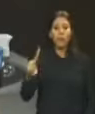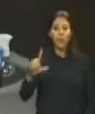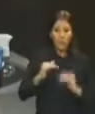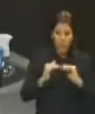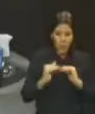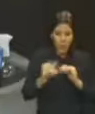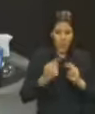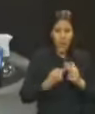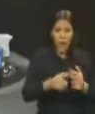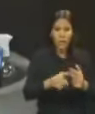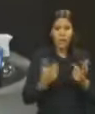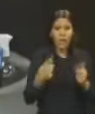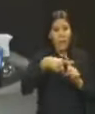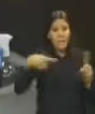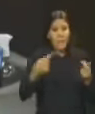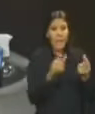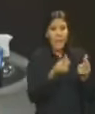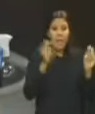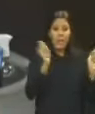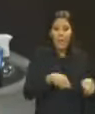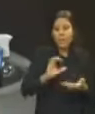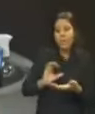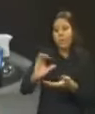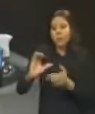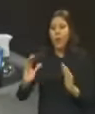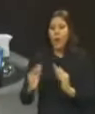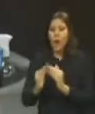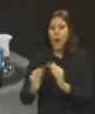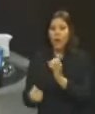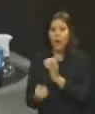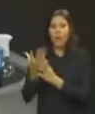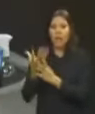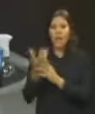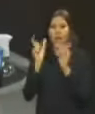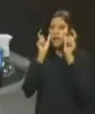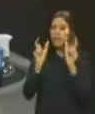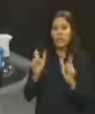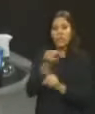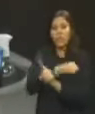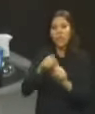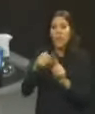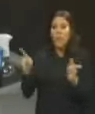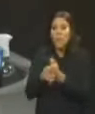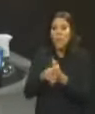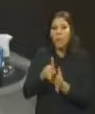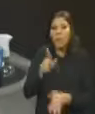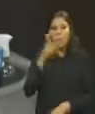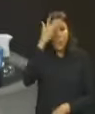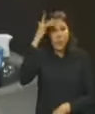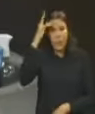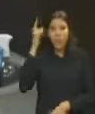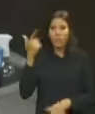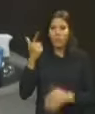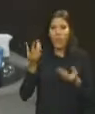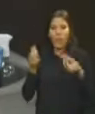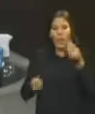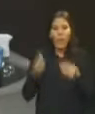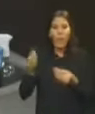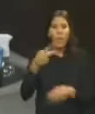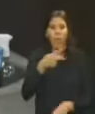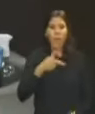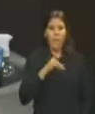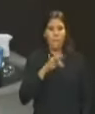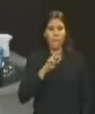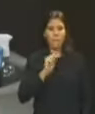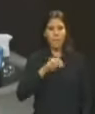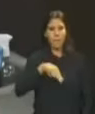que não pega metade desse dinheiro para fazer política habitacional de interesse social? O senhor que tem base lá no Grande Pirambu, Barra do Ceará,